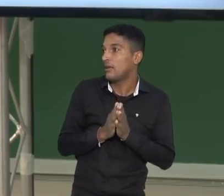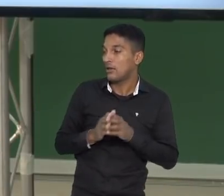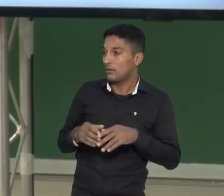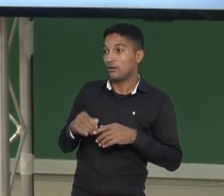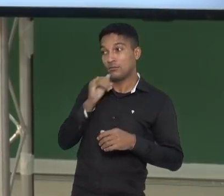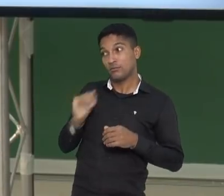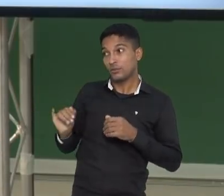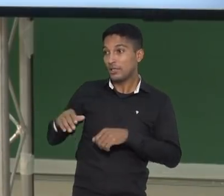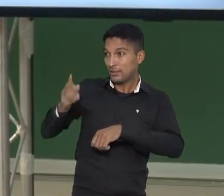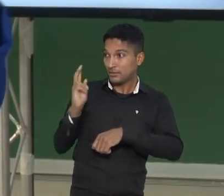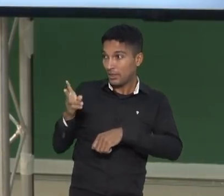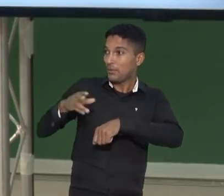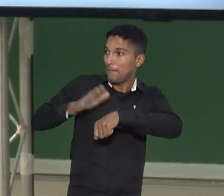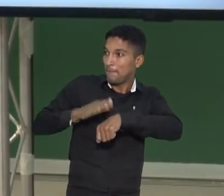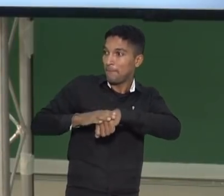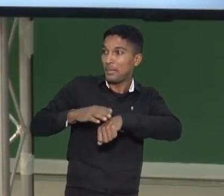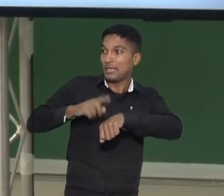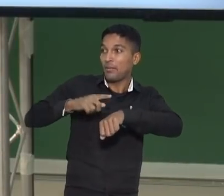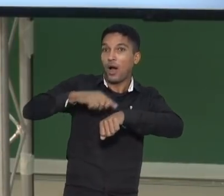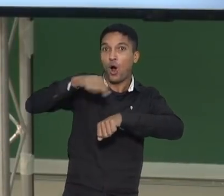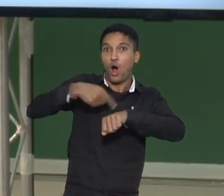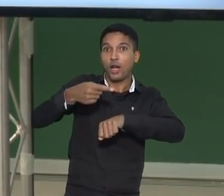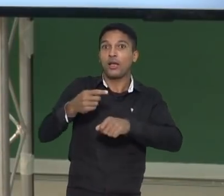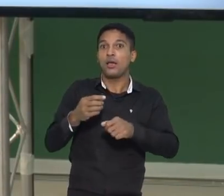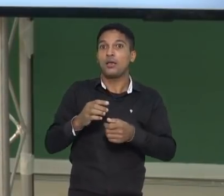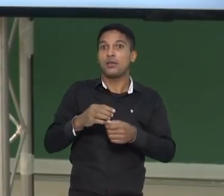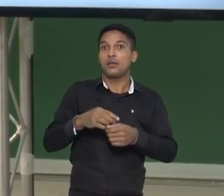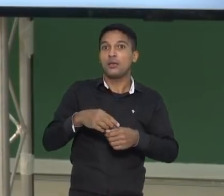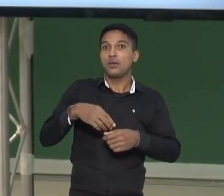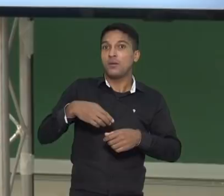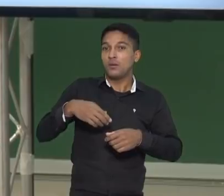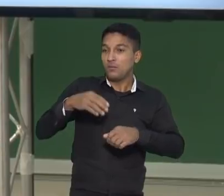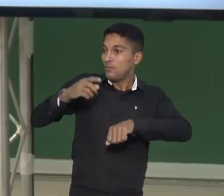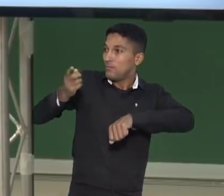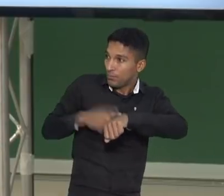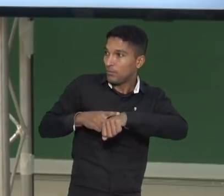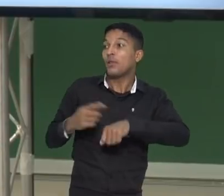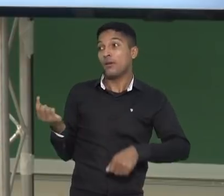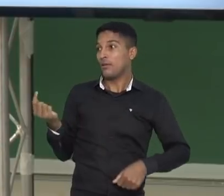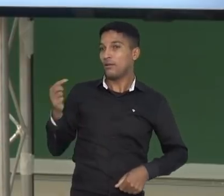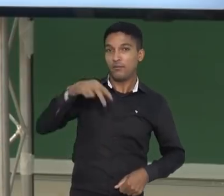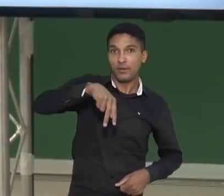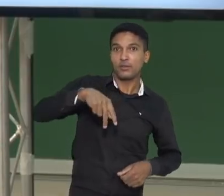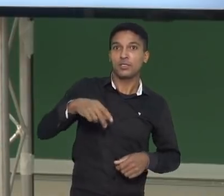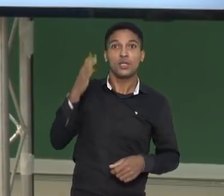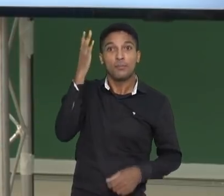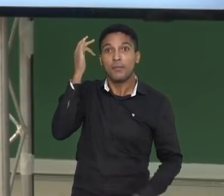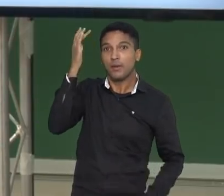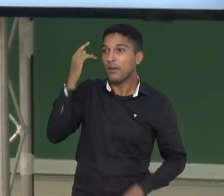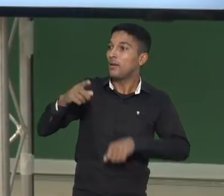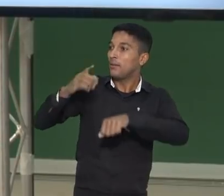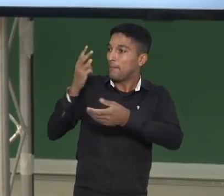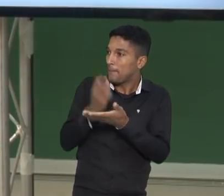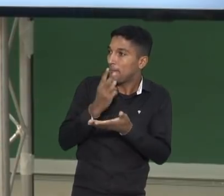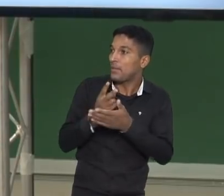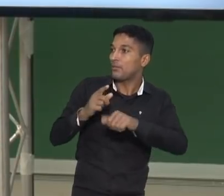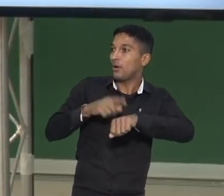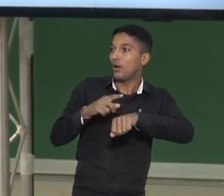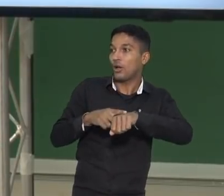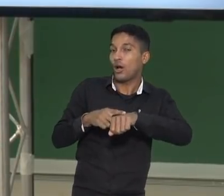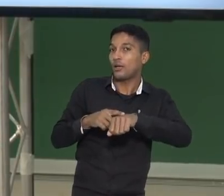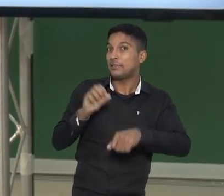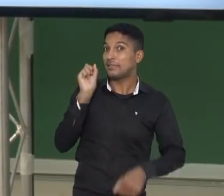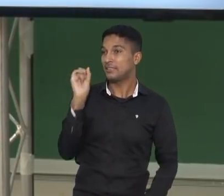se prepare, que ela fique feliz mesmo, esperando a hora que ele vai vir. Então ela vai, se ele vai vir às